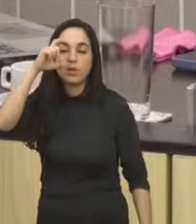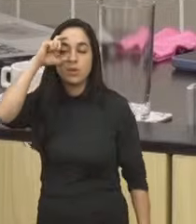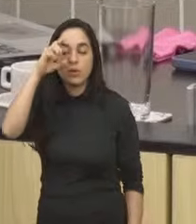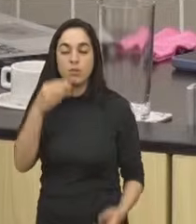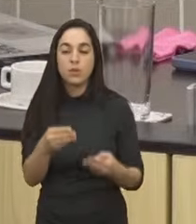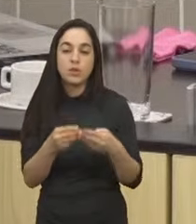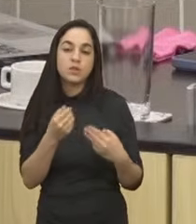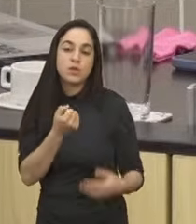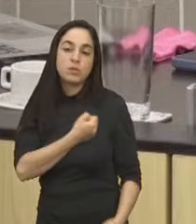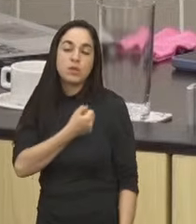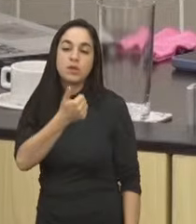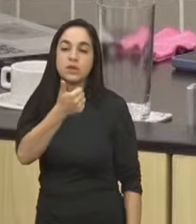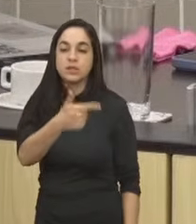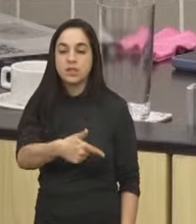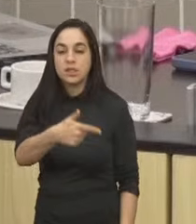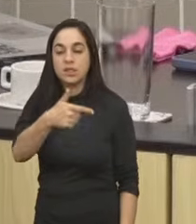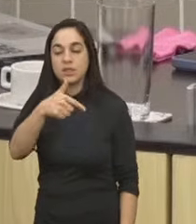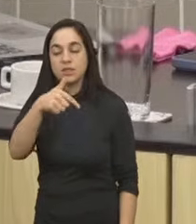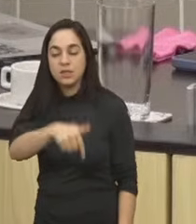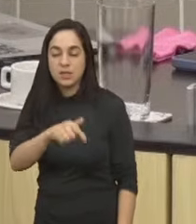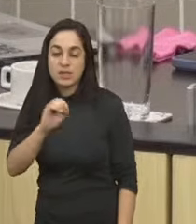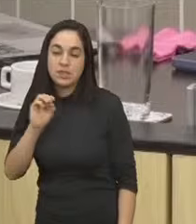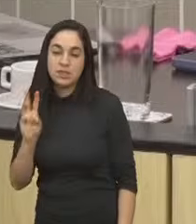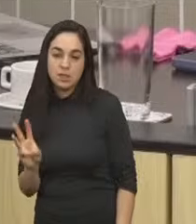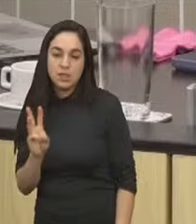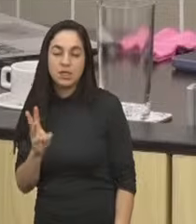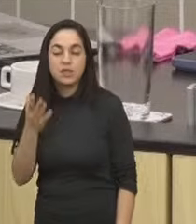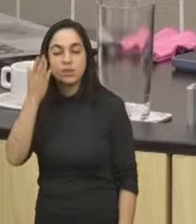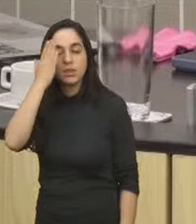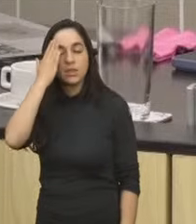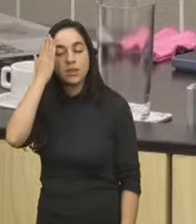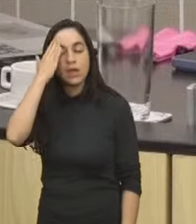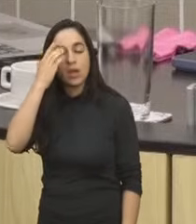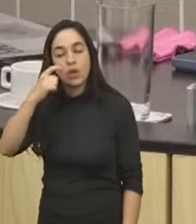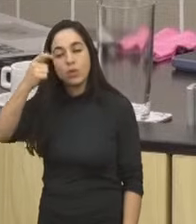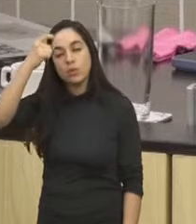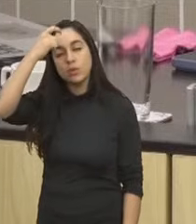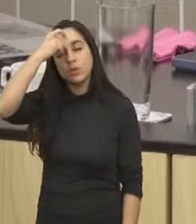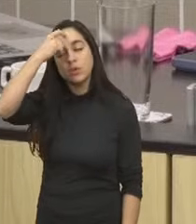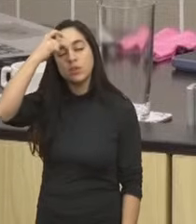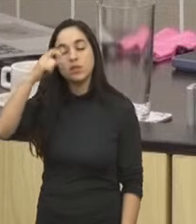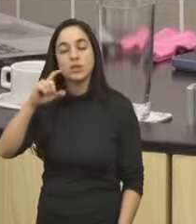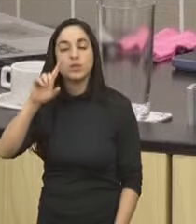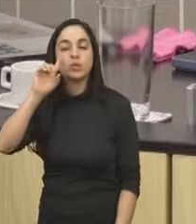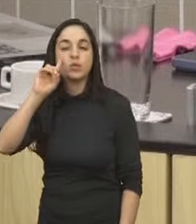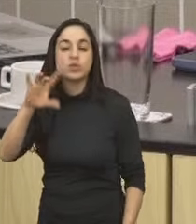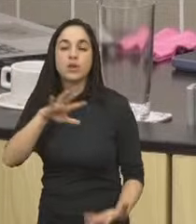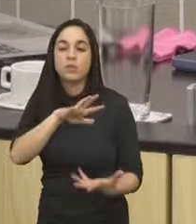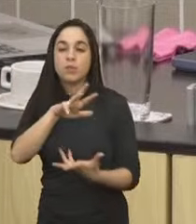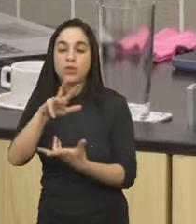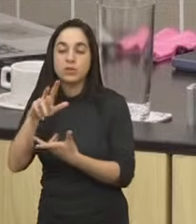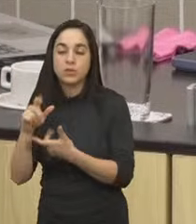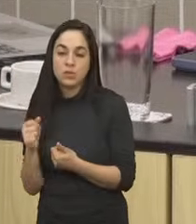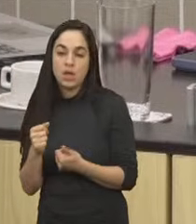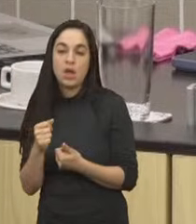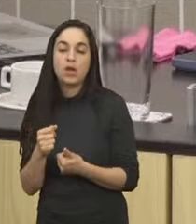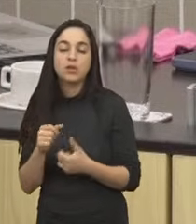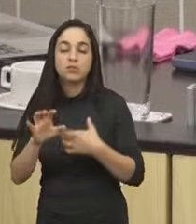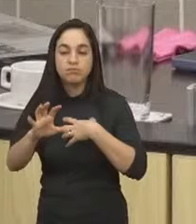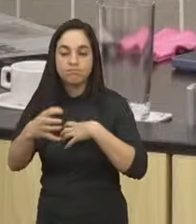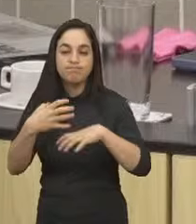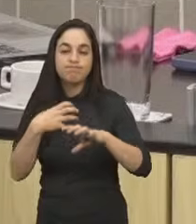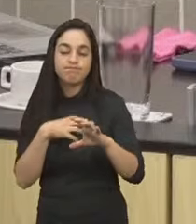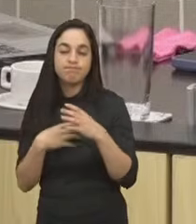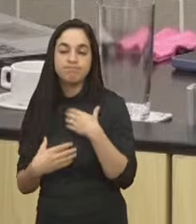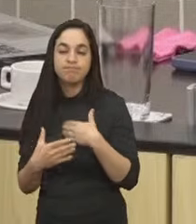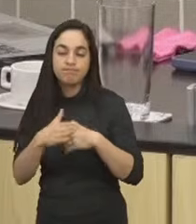número 703, moção de reconhecimento e conscientização pelo Dia Mundial da Solidariedade Cristã, celebrado em